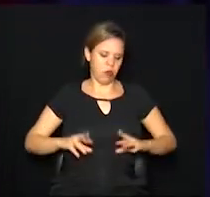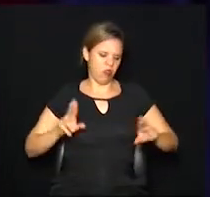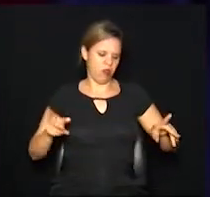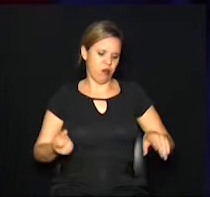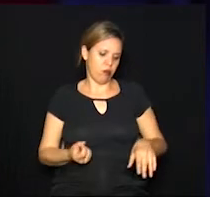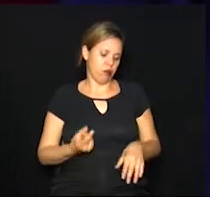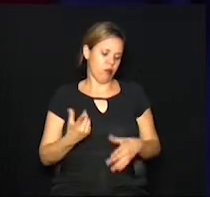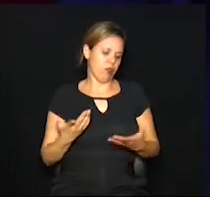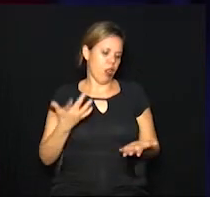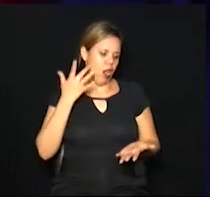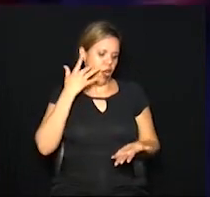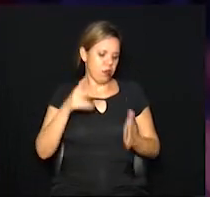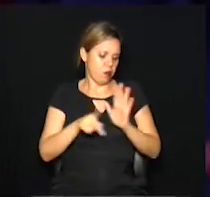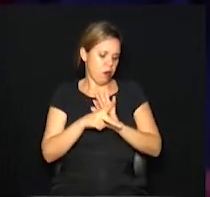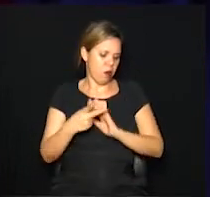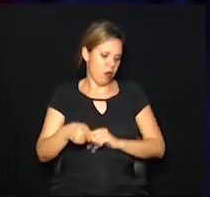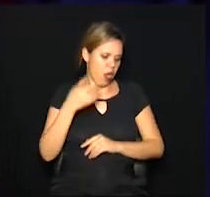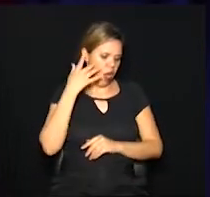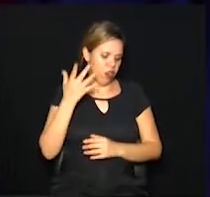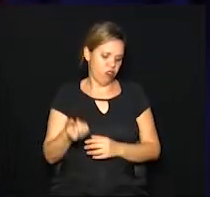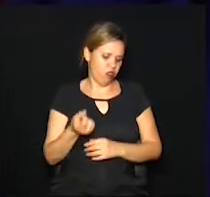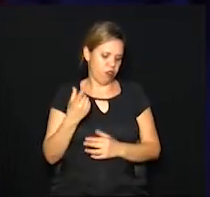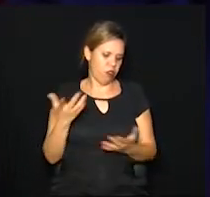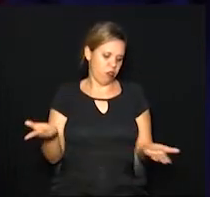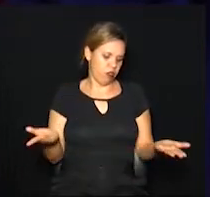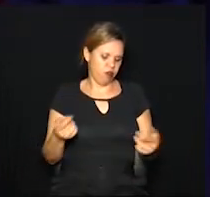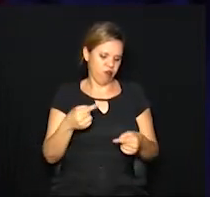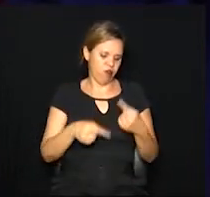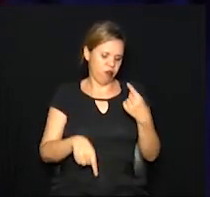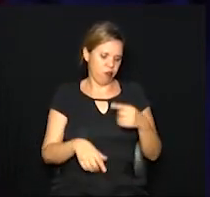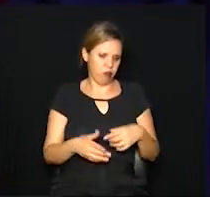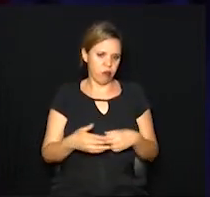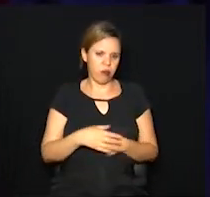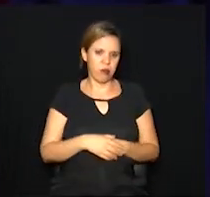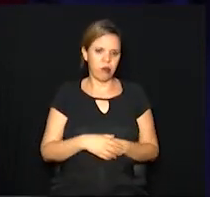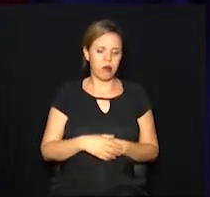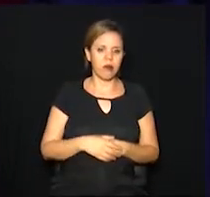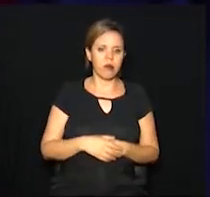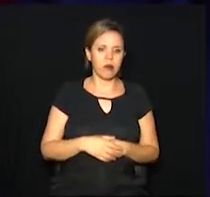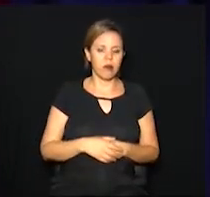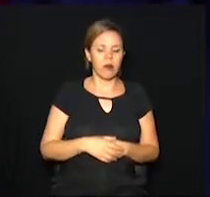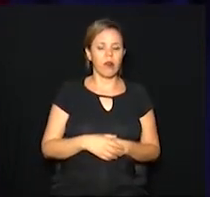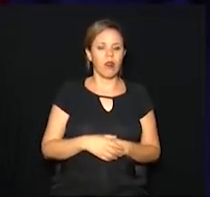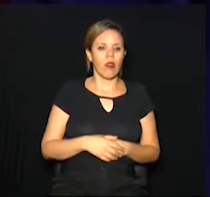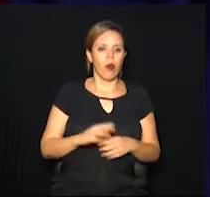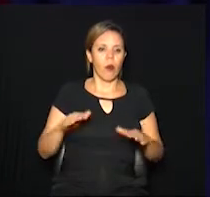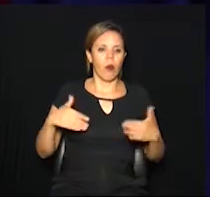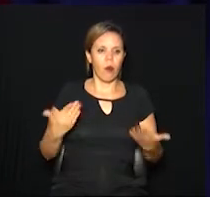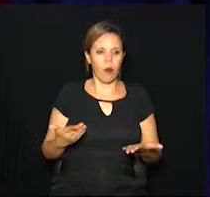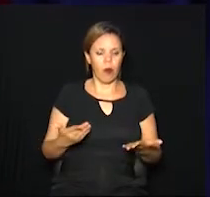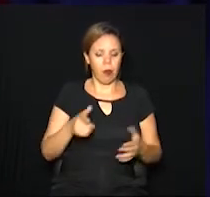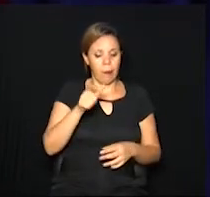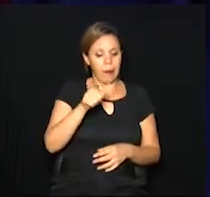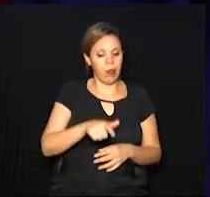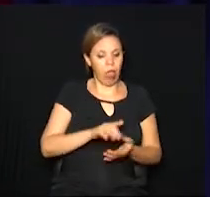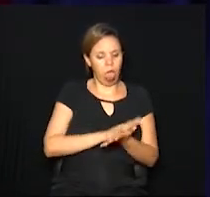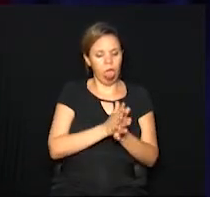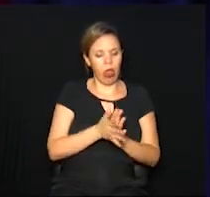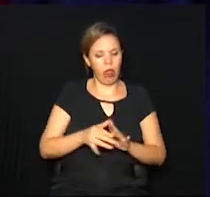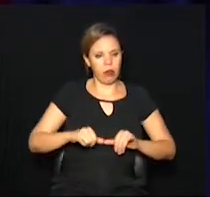comportamento que elas próprias consideram inadequado, né? E na hora que ela é vítima,